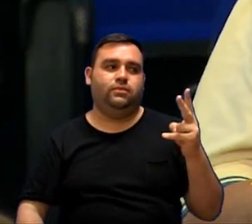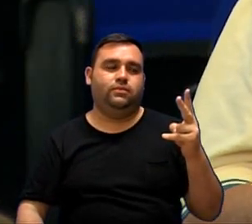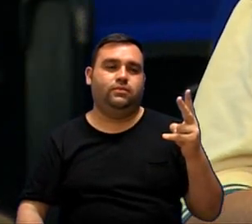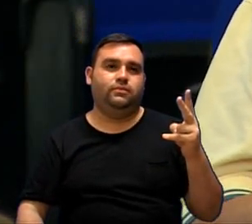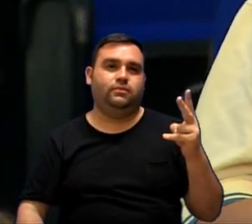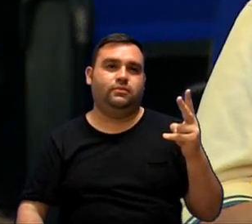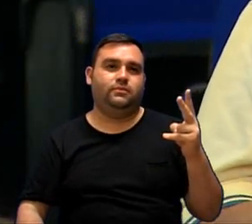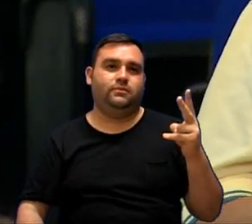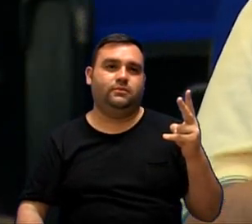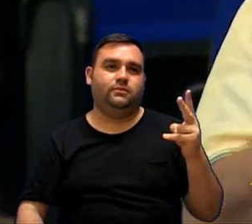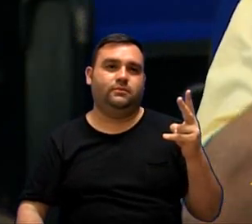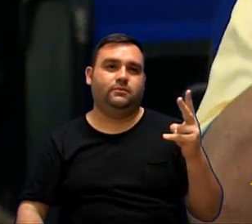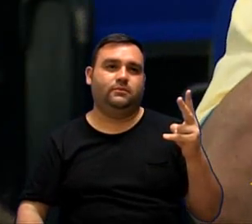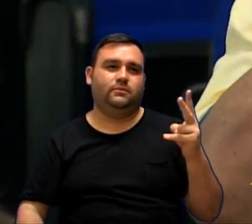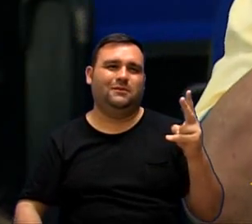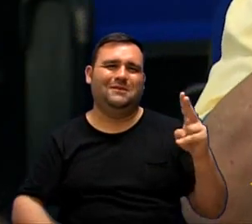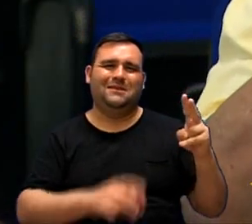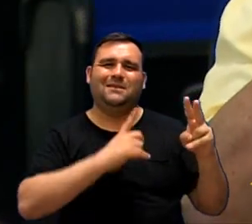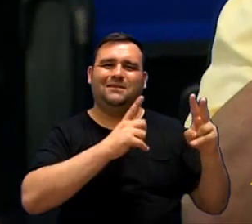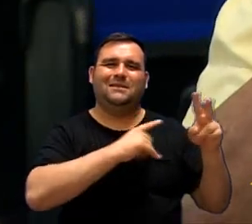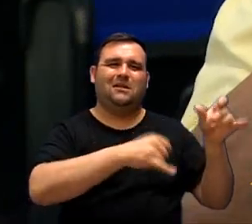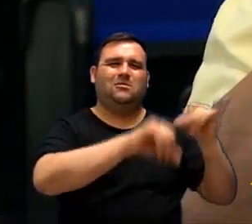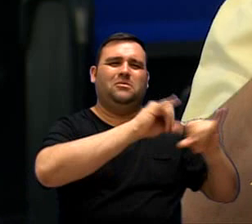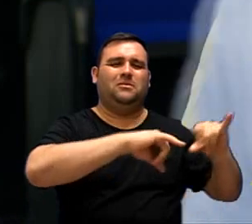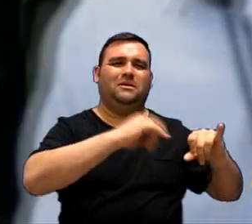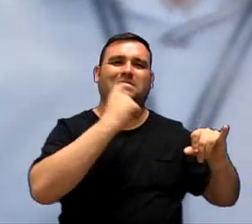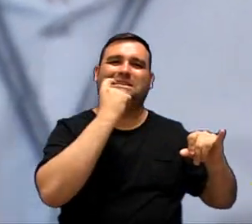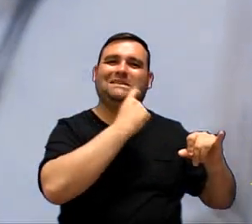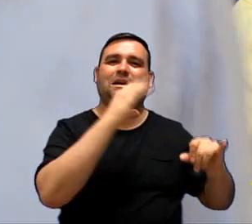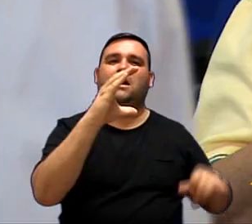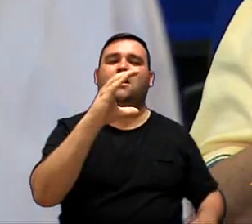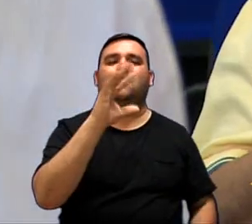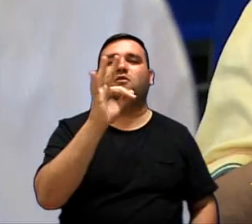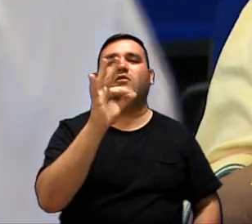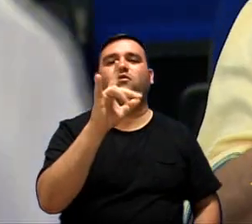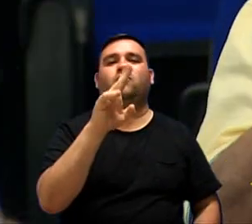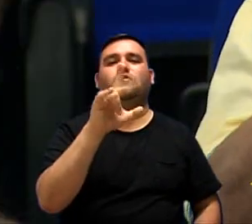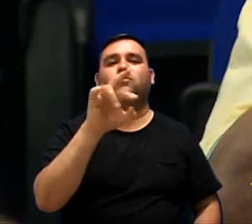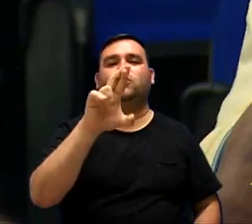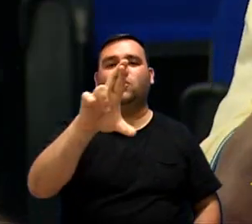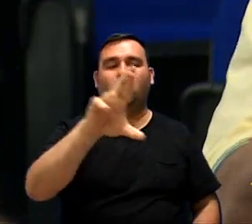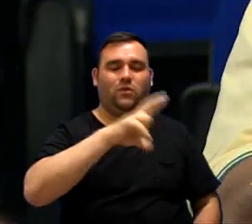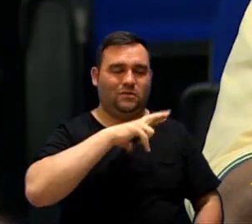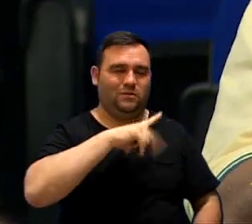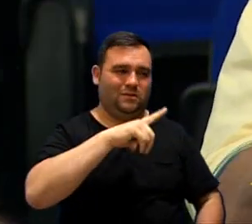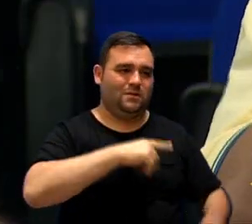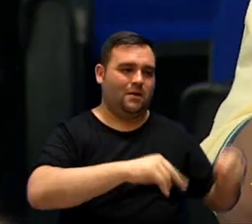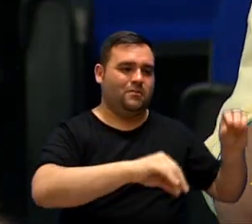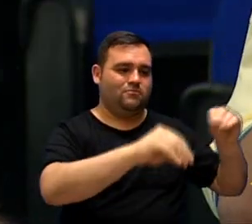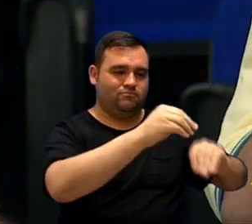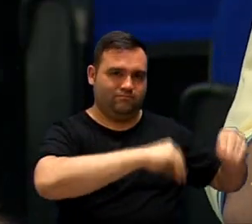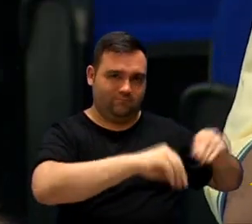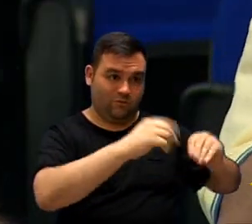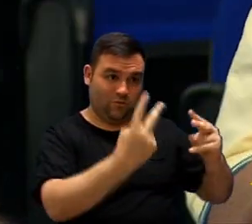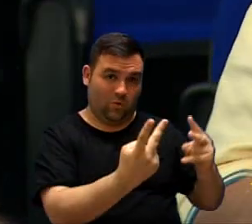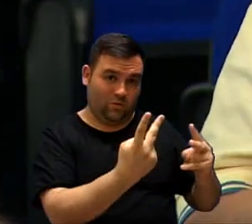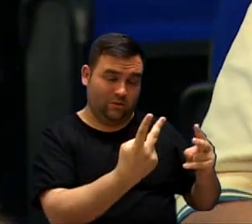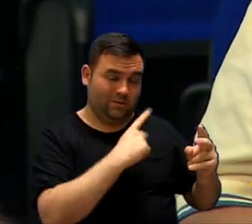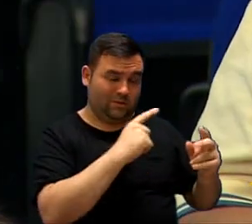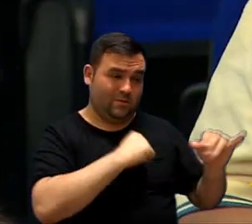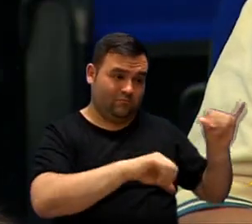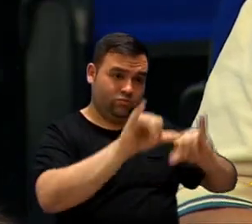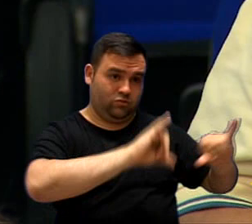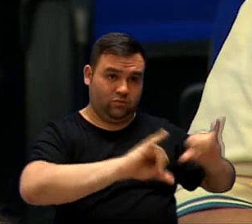de... Qual é o produto que se usa para limpar dente, meu Deus do céu? Flúor, fluoreto. Dois pontos.